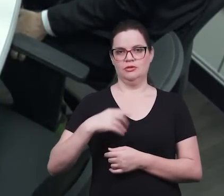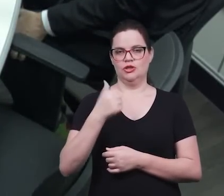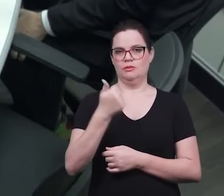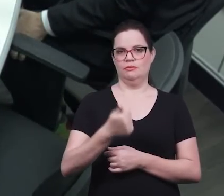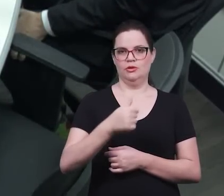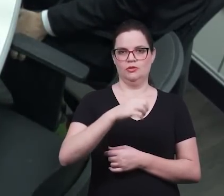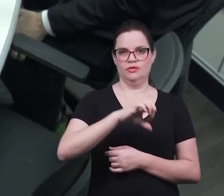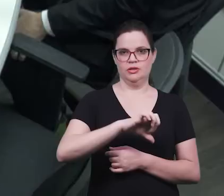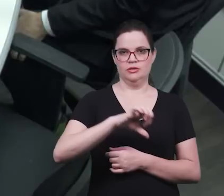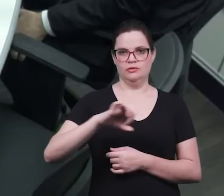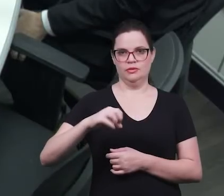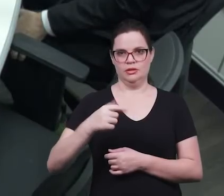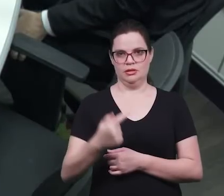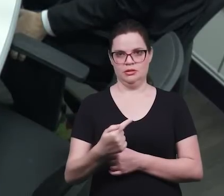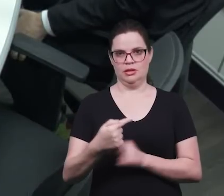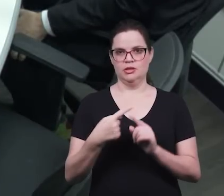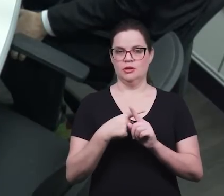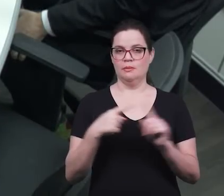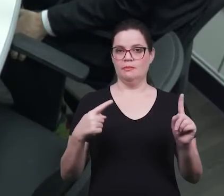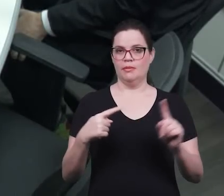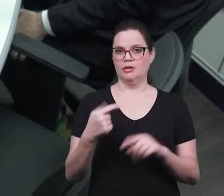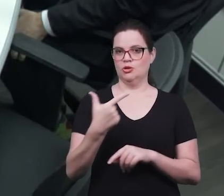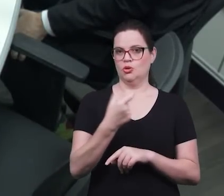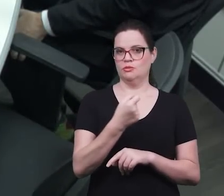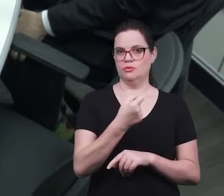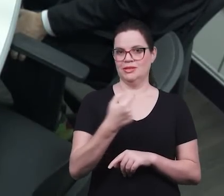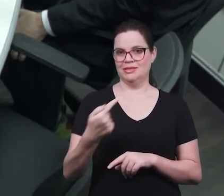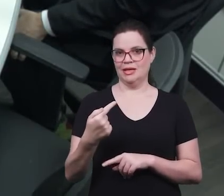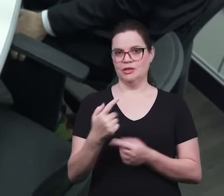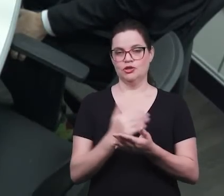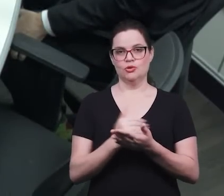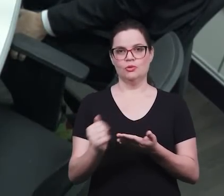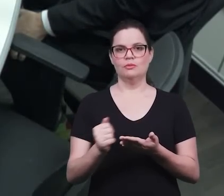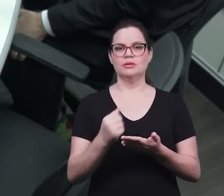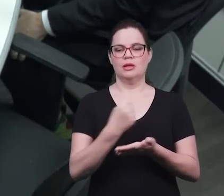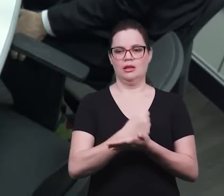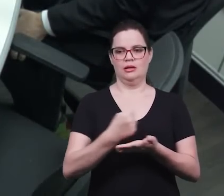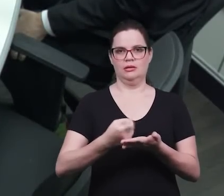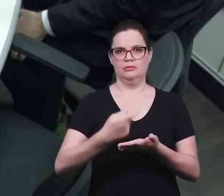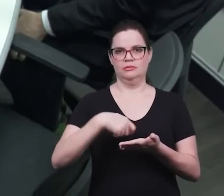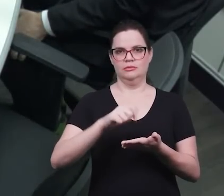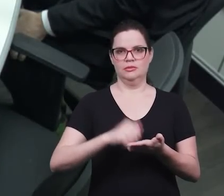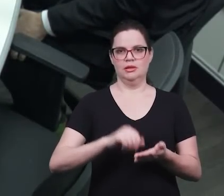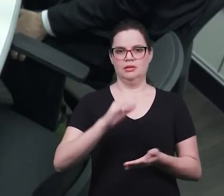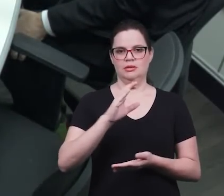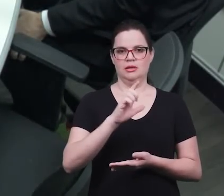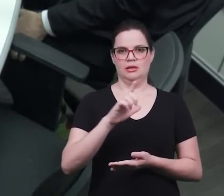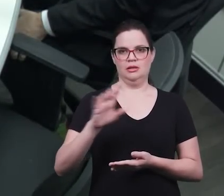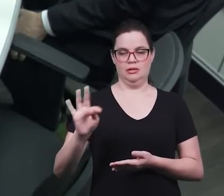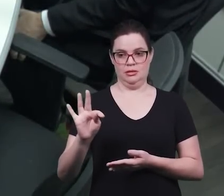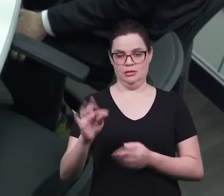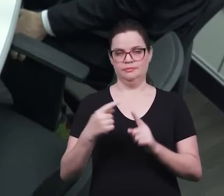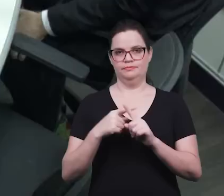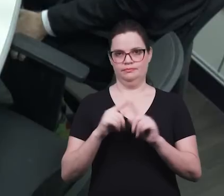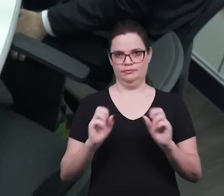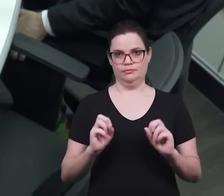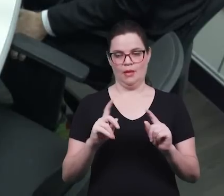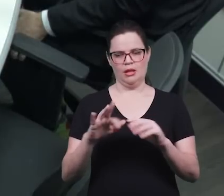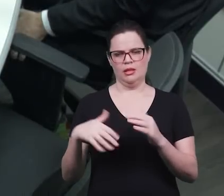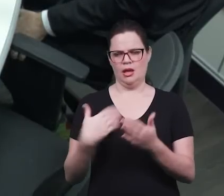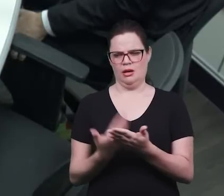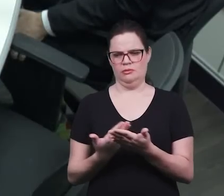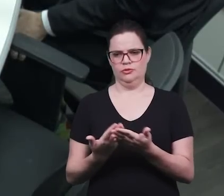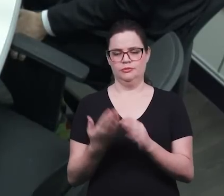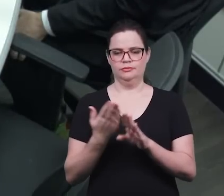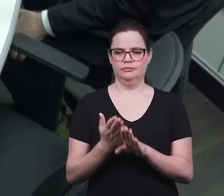1997. Mas, em 2007, passei para o regime CLT, o qual estou até hoje. Os períodos trabalhados como